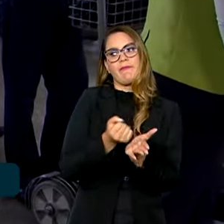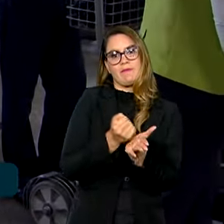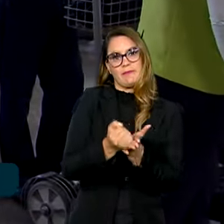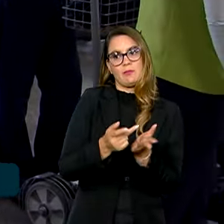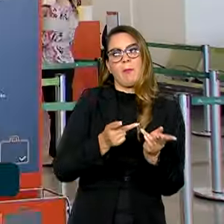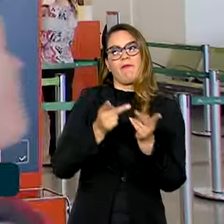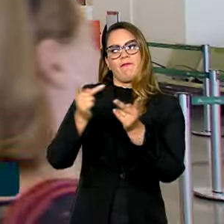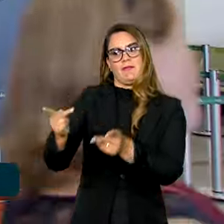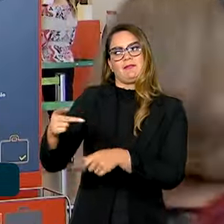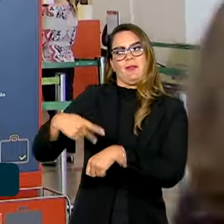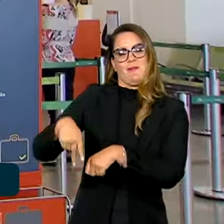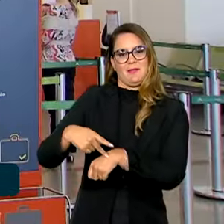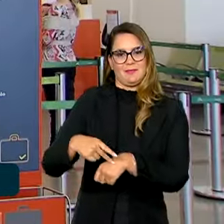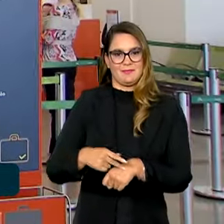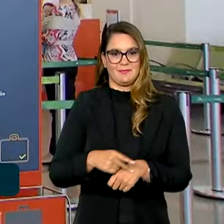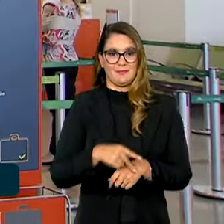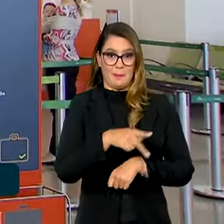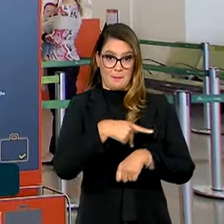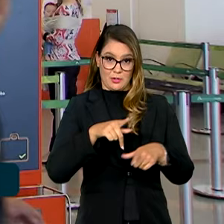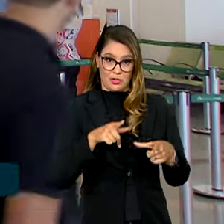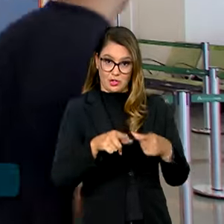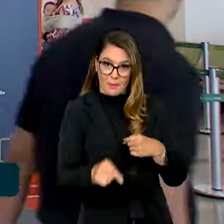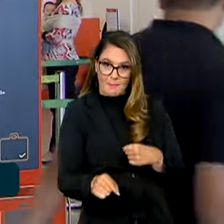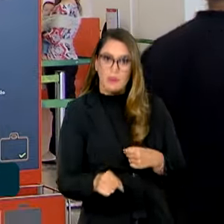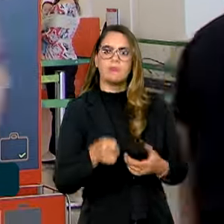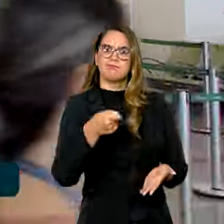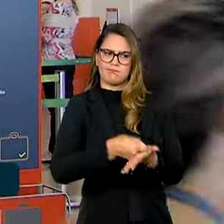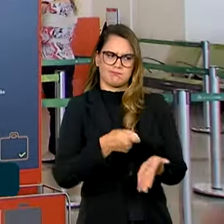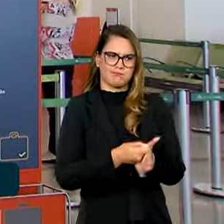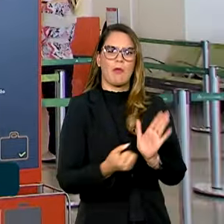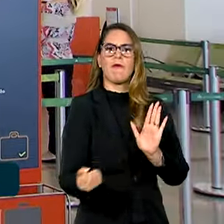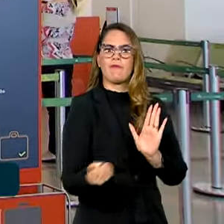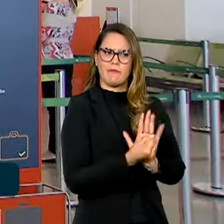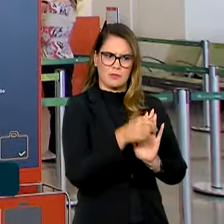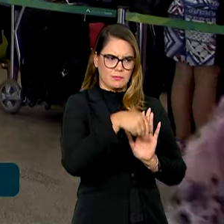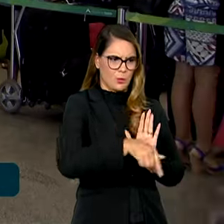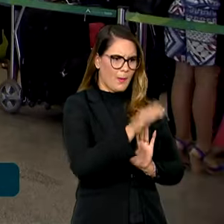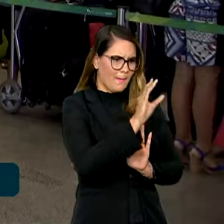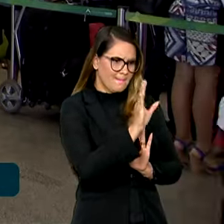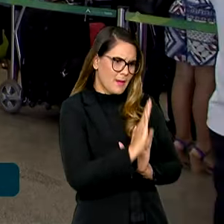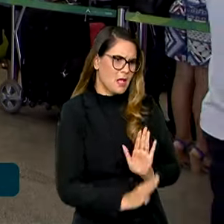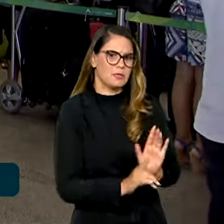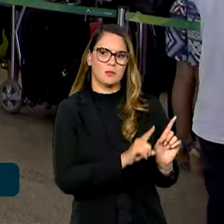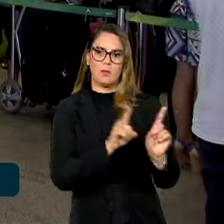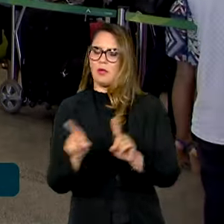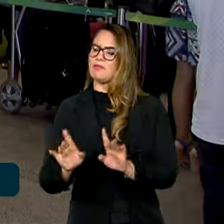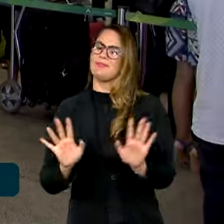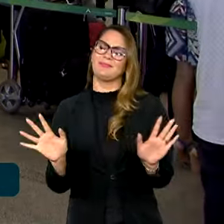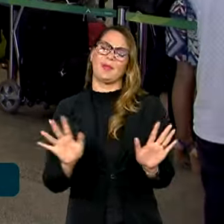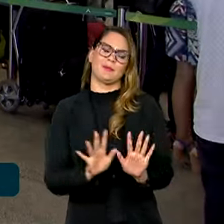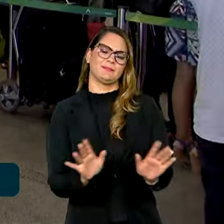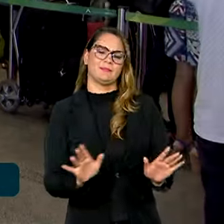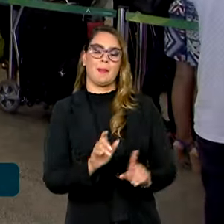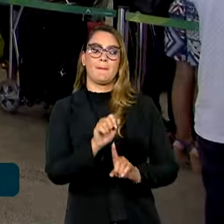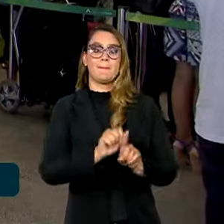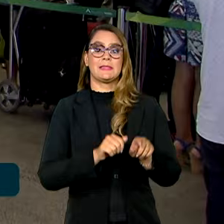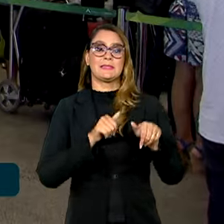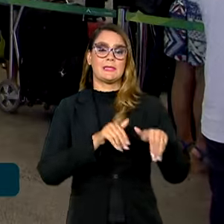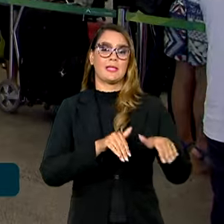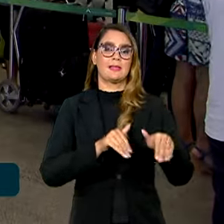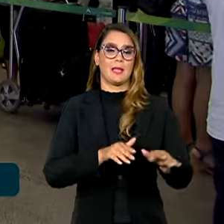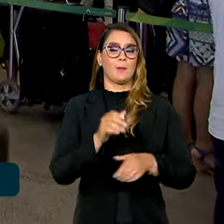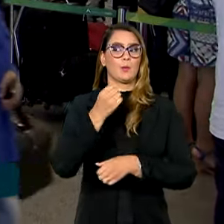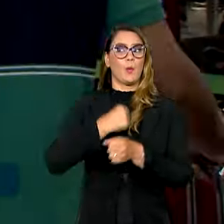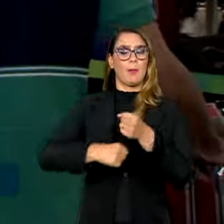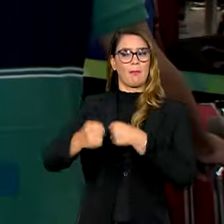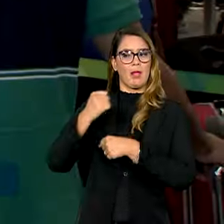esses países. O Japão, que antes também exigia visto para brasileiros, abandonou a medida em setembro do ano